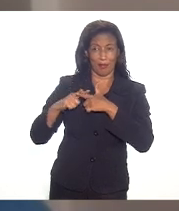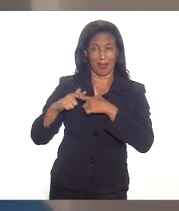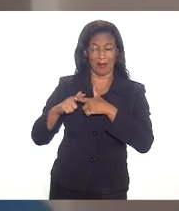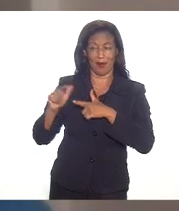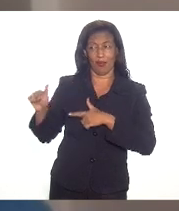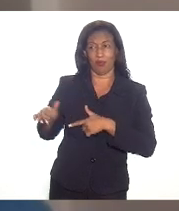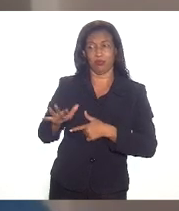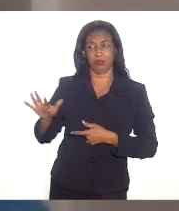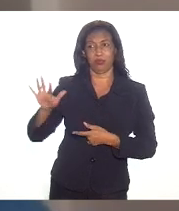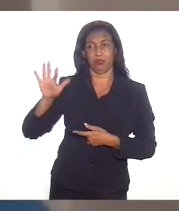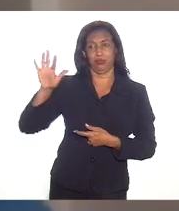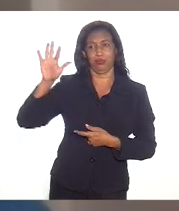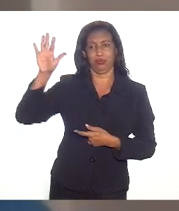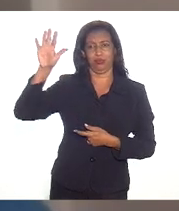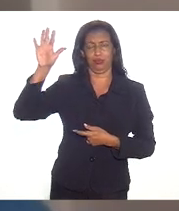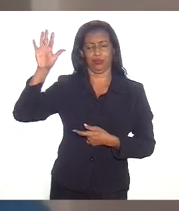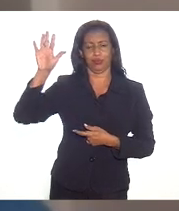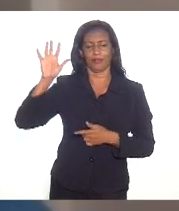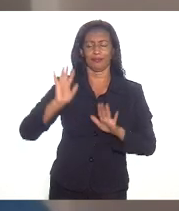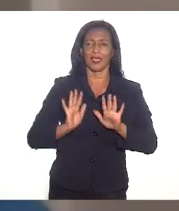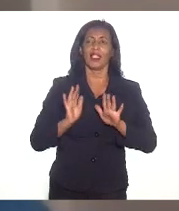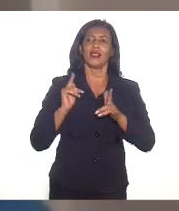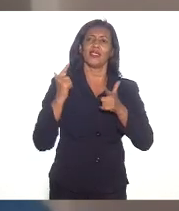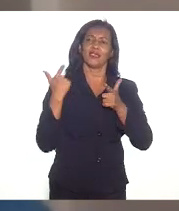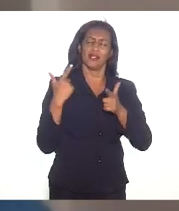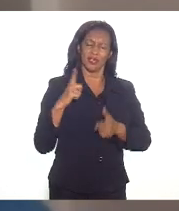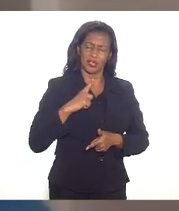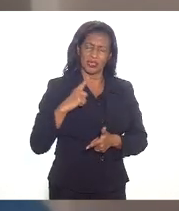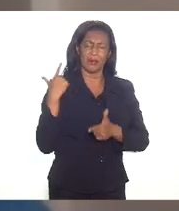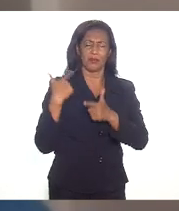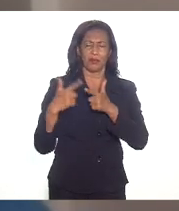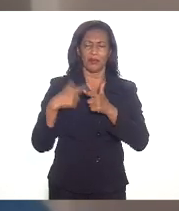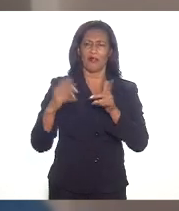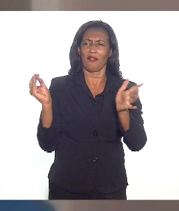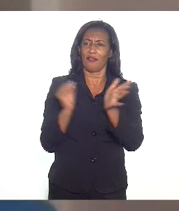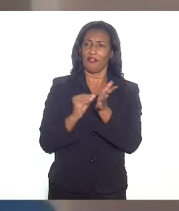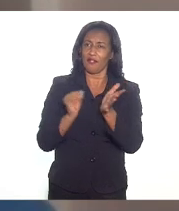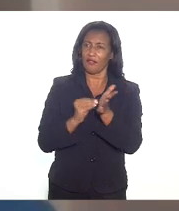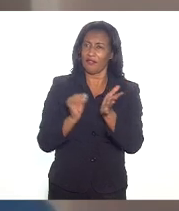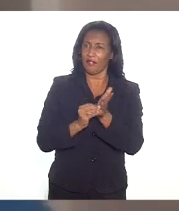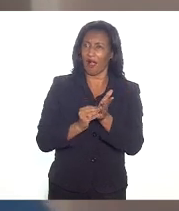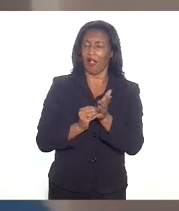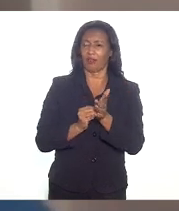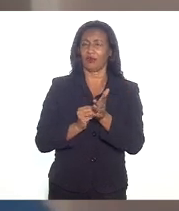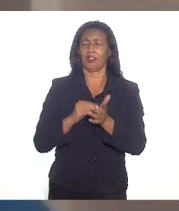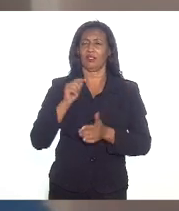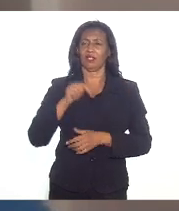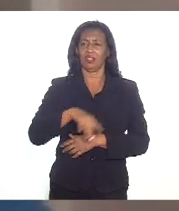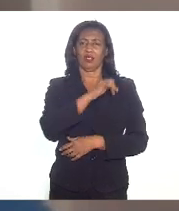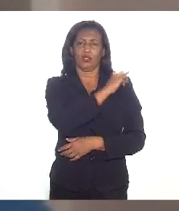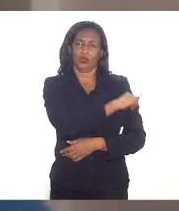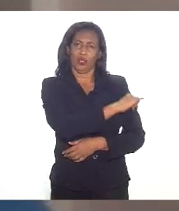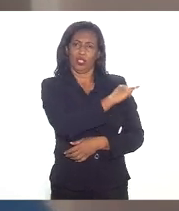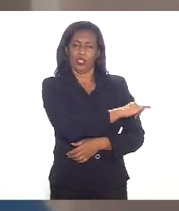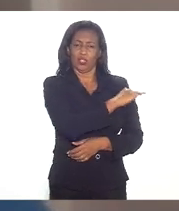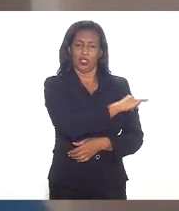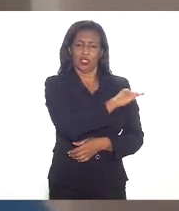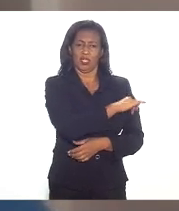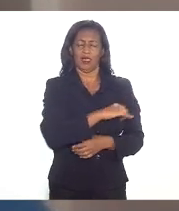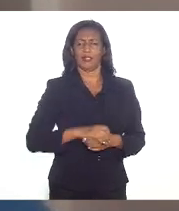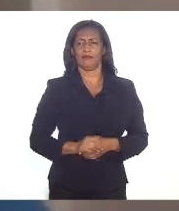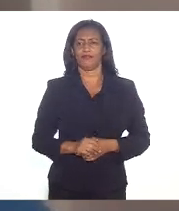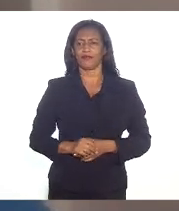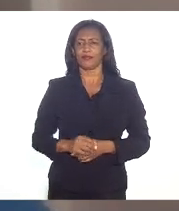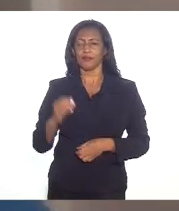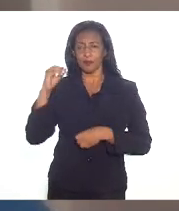metropolitana. Mas, enfim, a gente tem um problema de falta de pessoal muito grave no Estado do Rio de Janeiro, em muitas áreas, né? Na própria área da